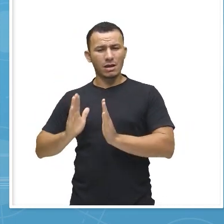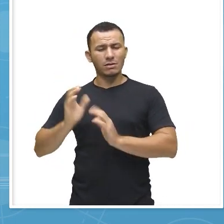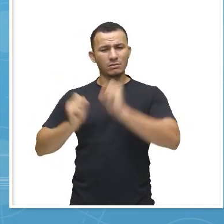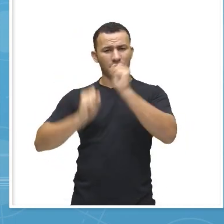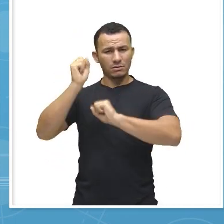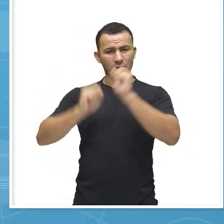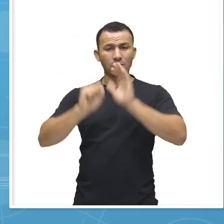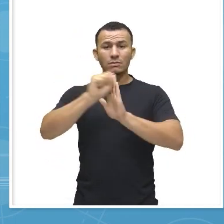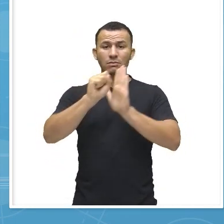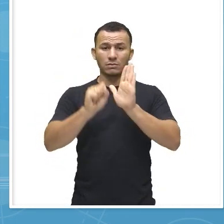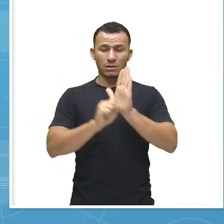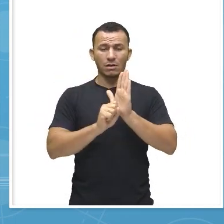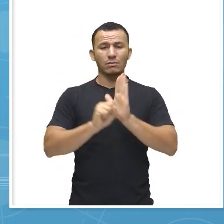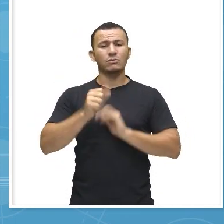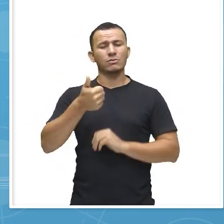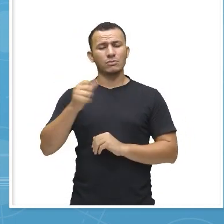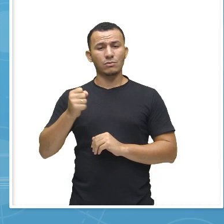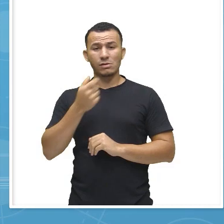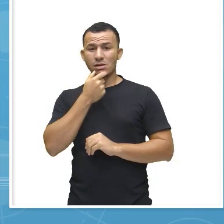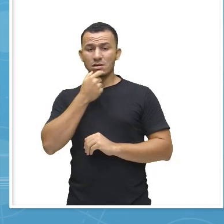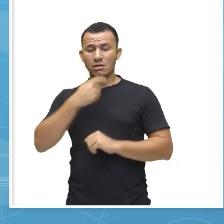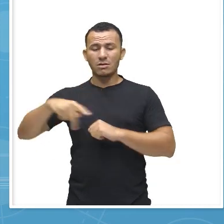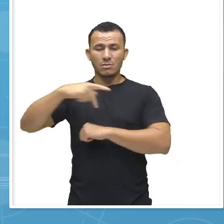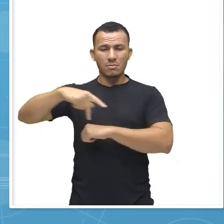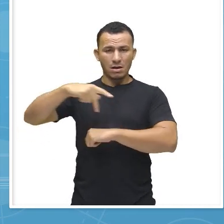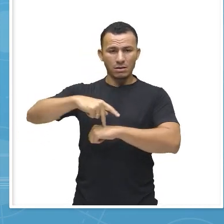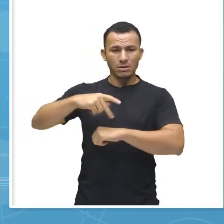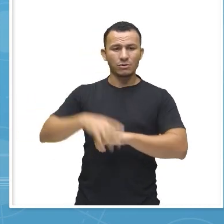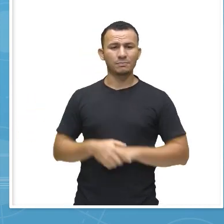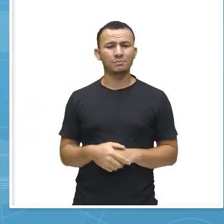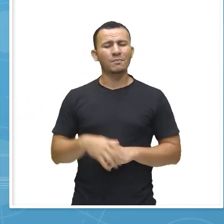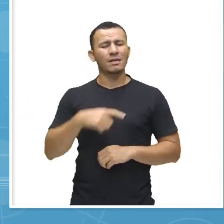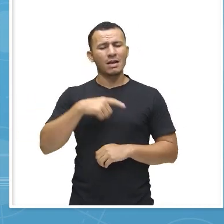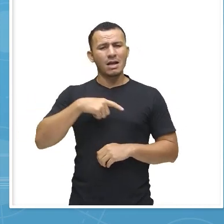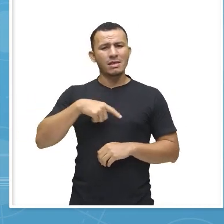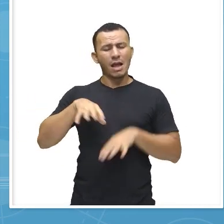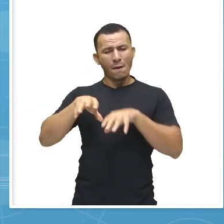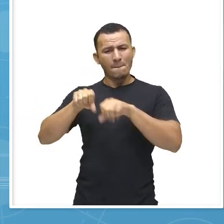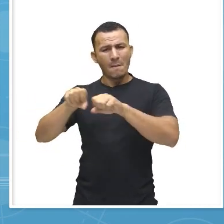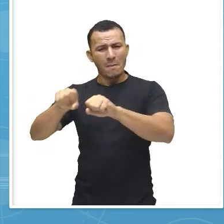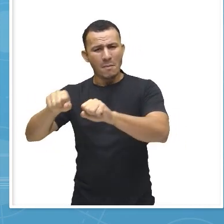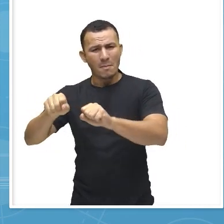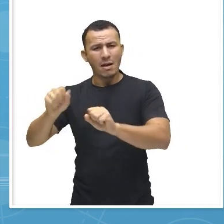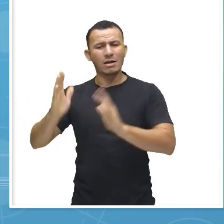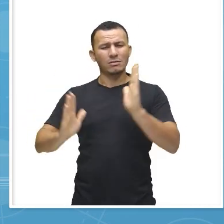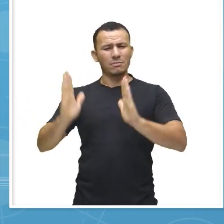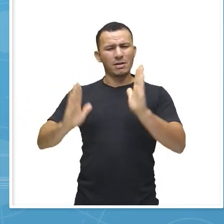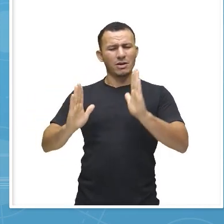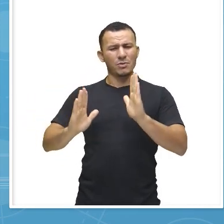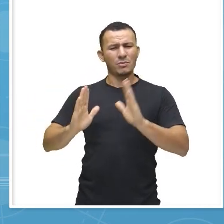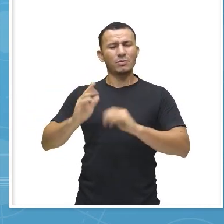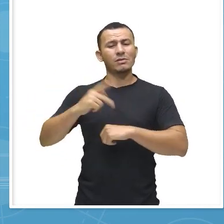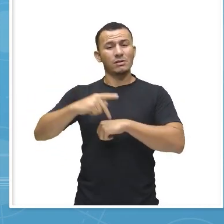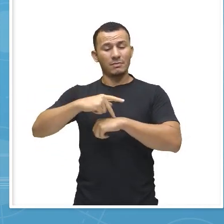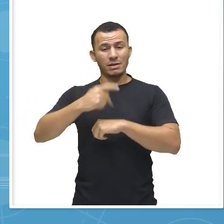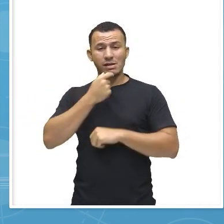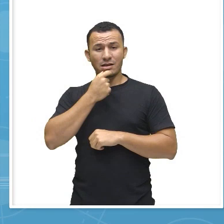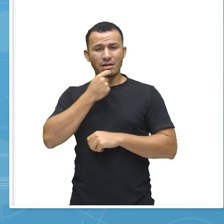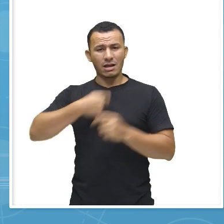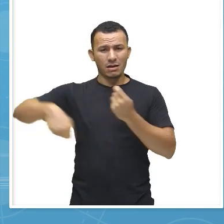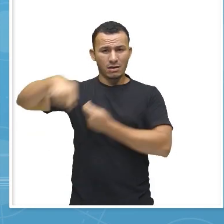século XVIII foi a acumulação de capital resultante da exploração colonial praticada pela Inglaterra através do